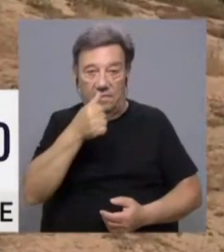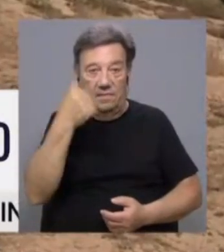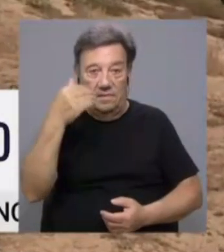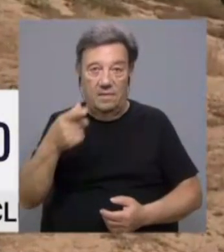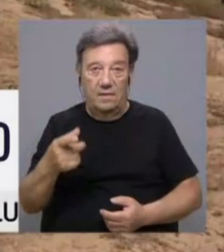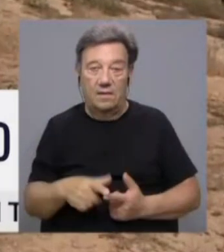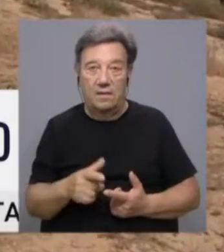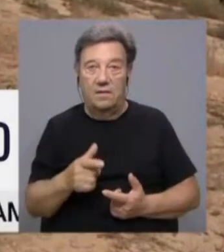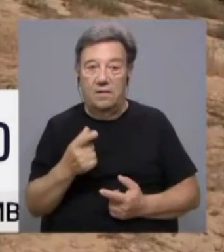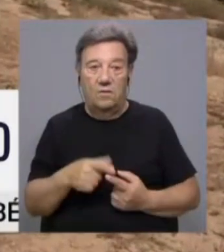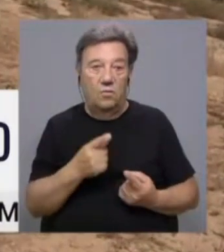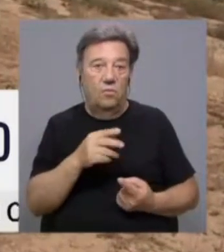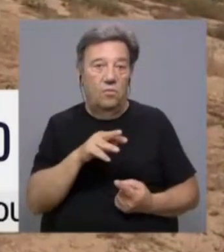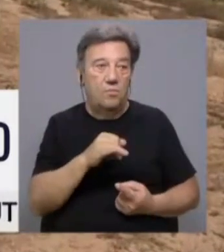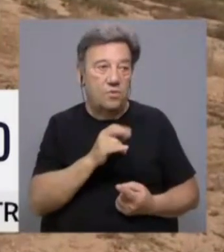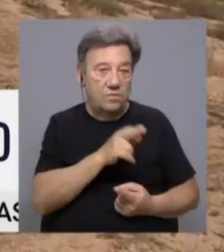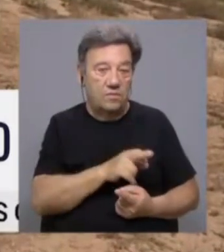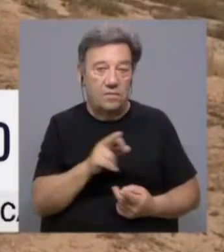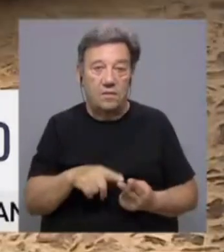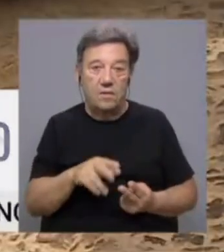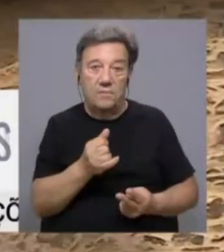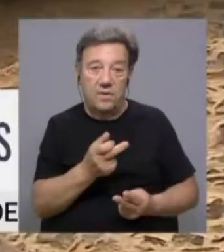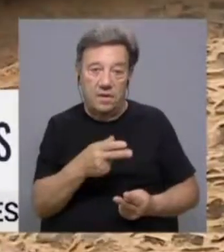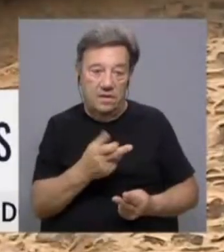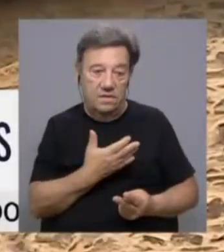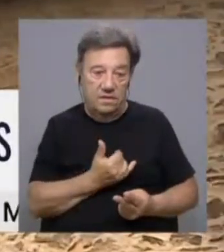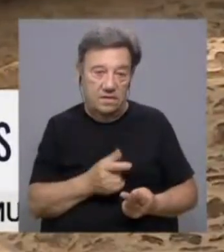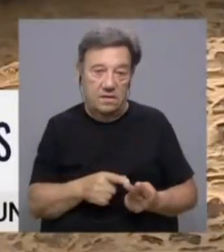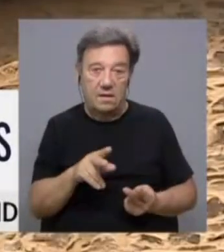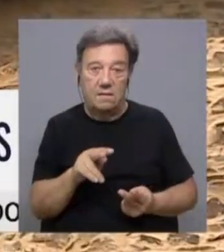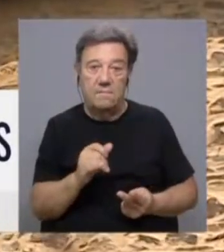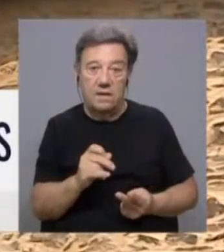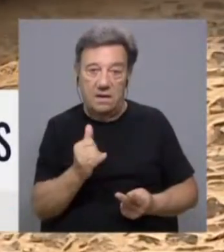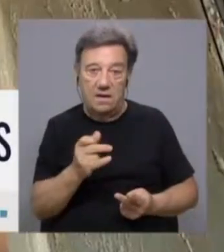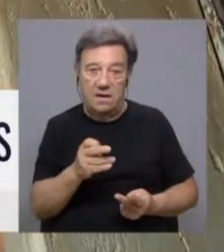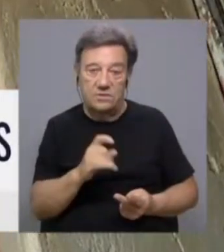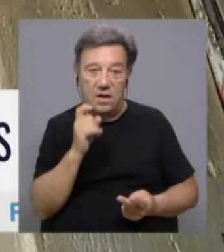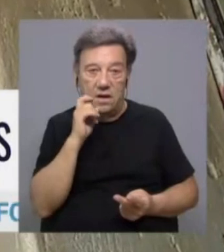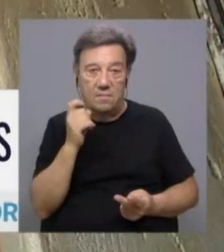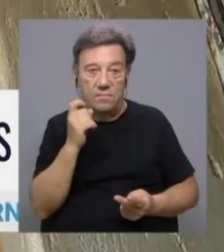um ao outro moinho, Benedita e Maria Inês à procura de sabedoria.